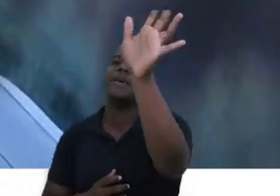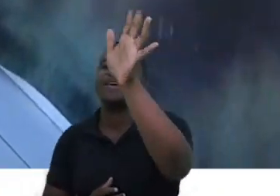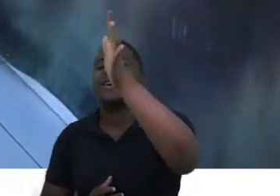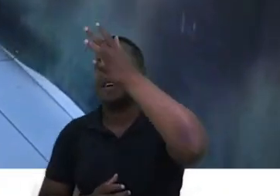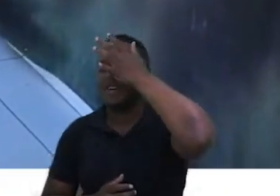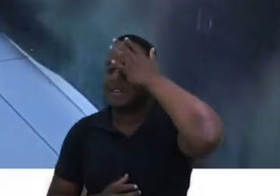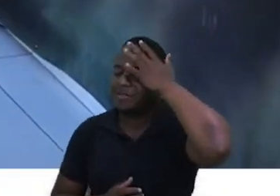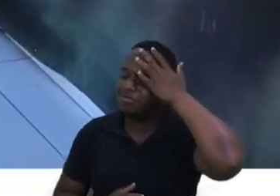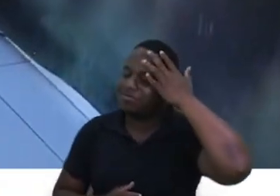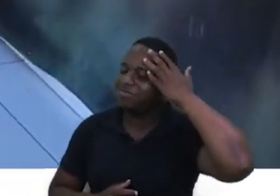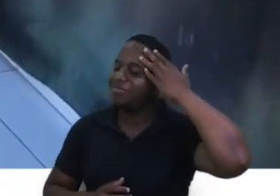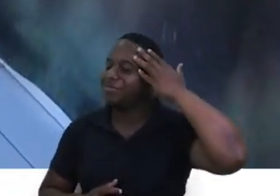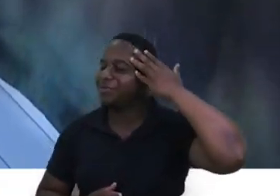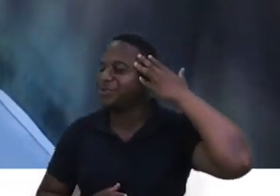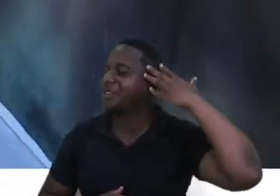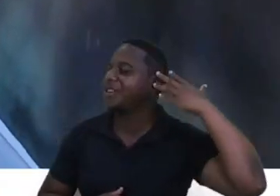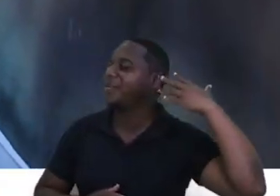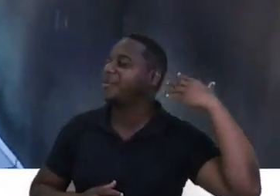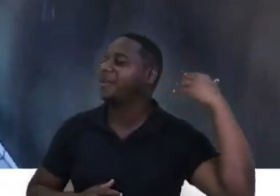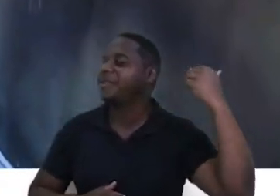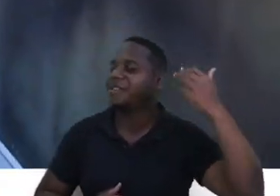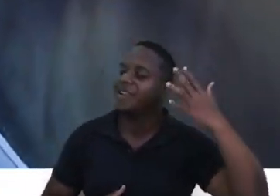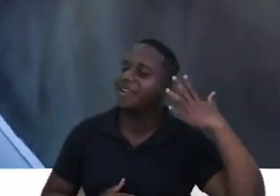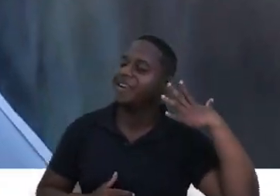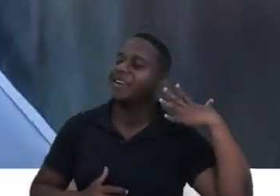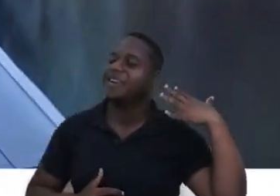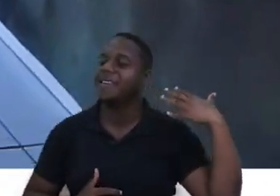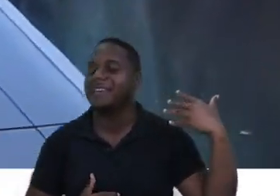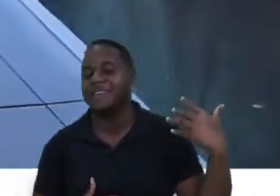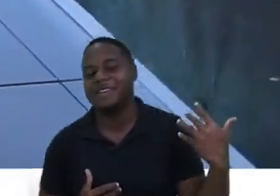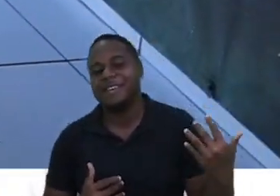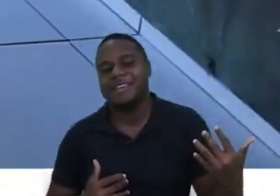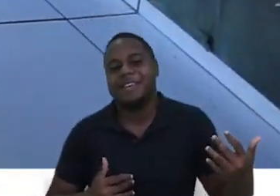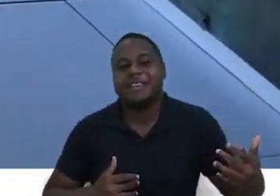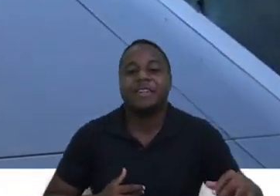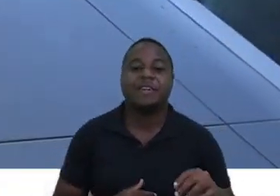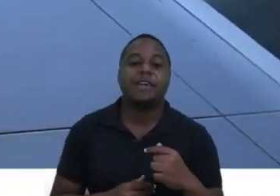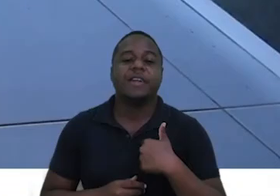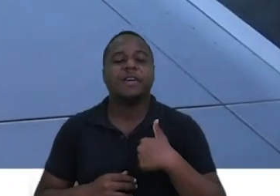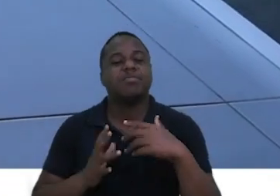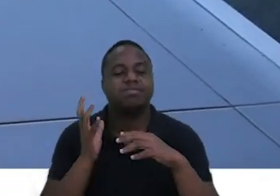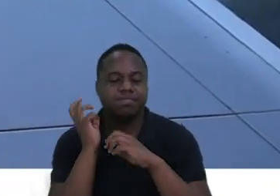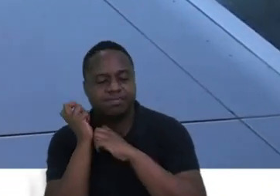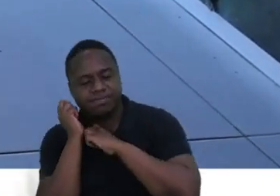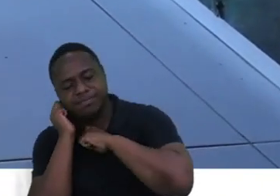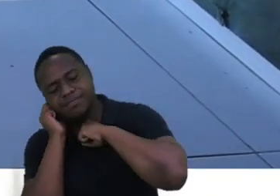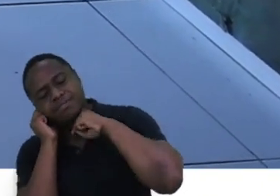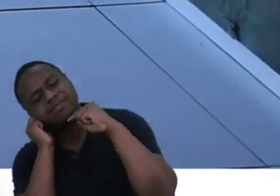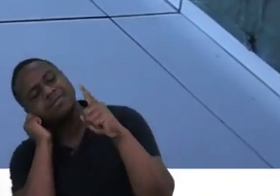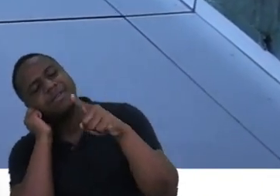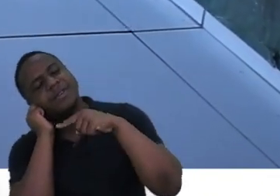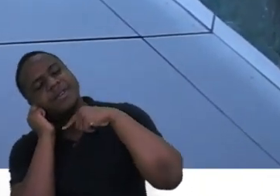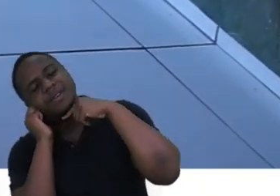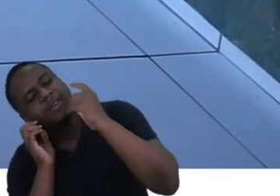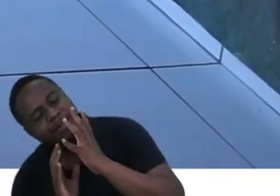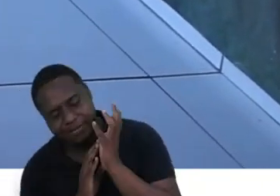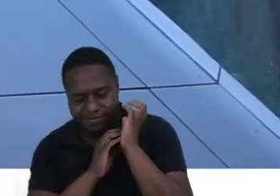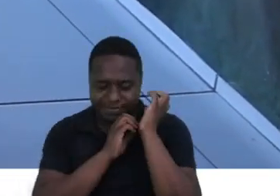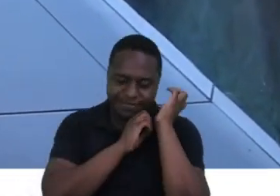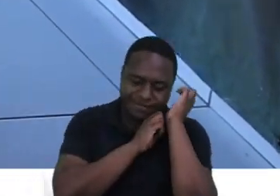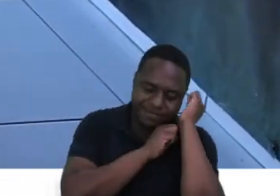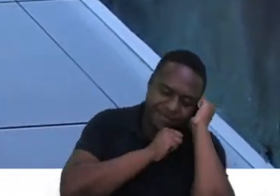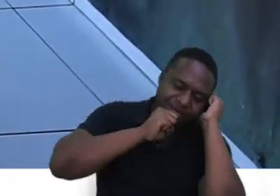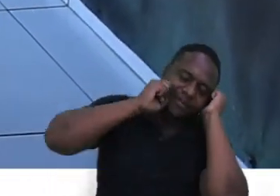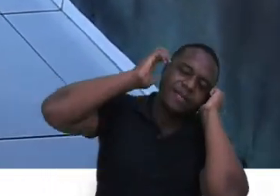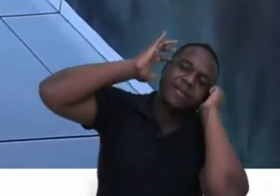nossa mão nos cabelos dela. Já não consigo nem dormir.